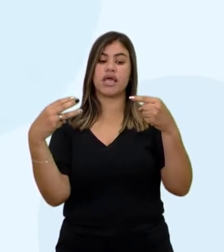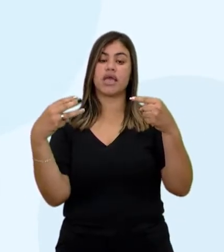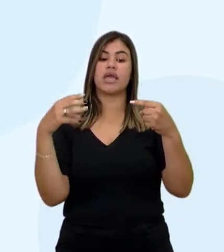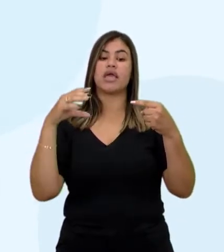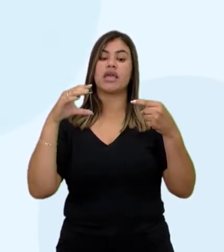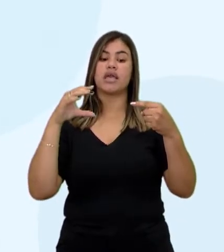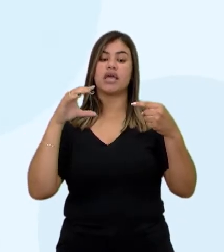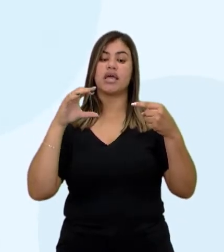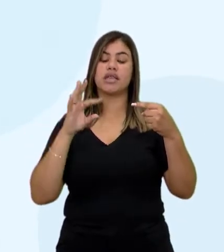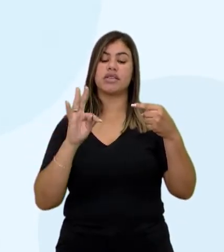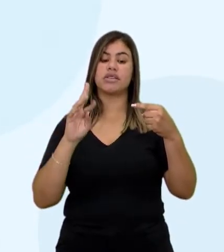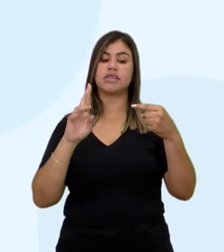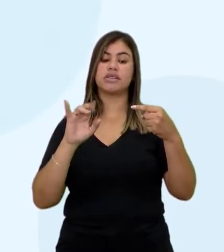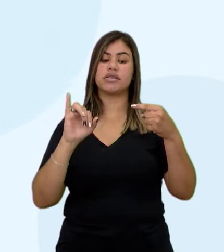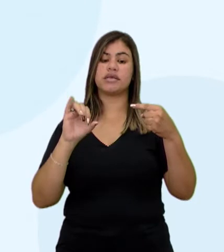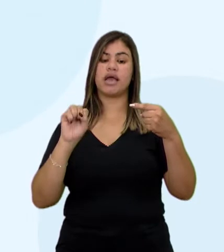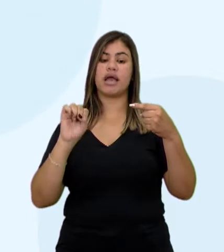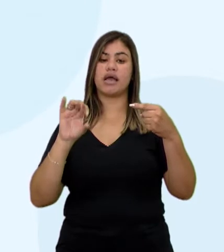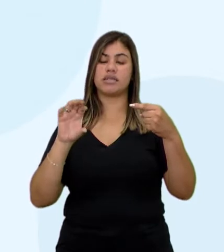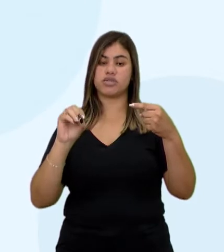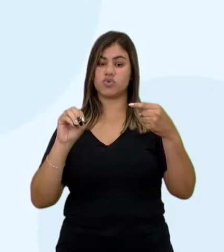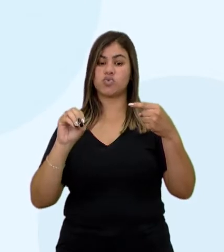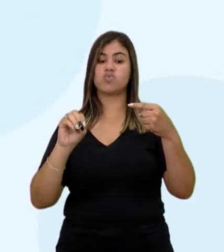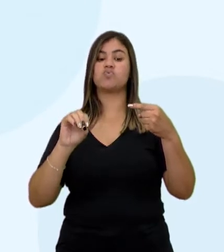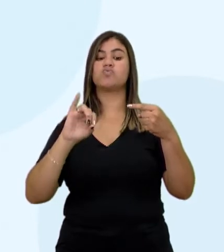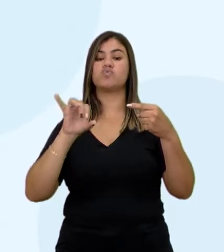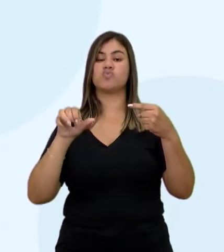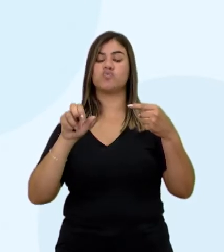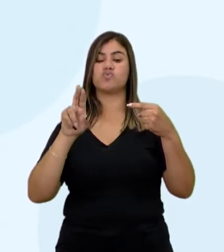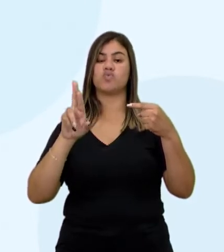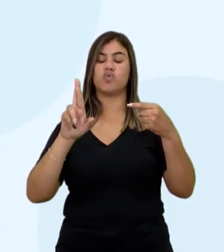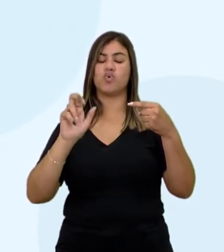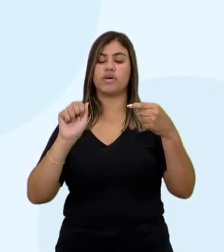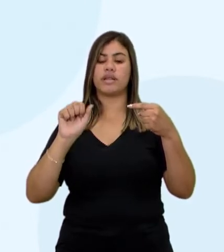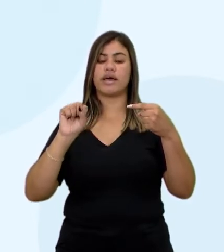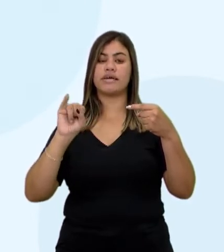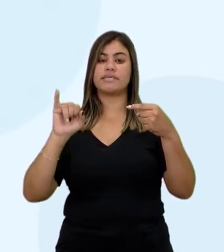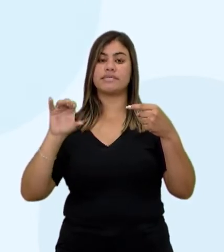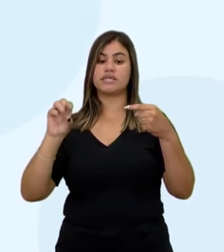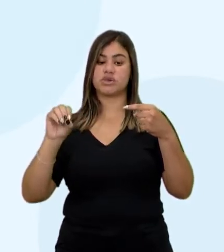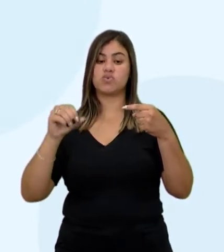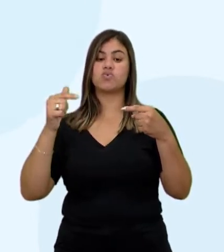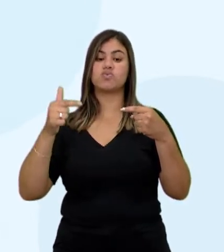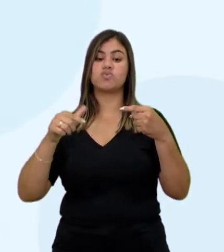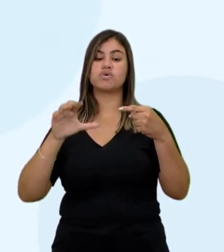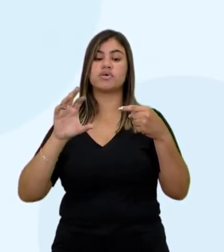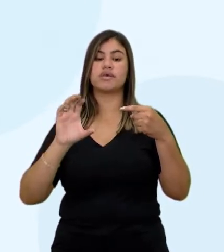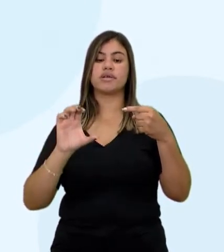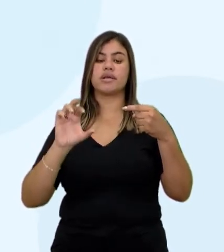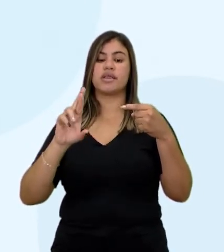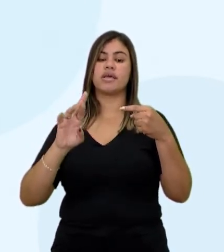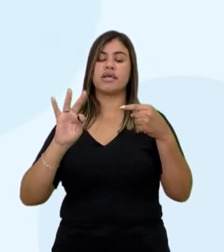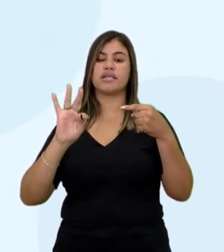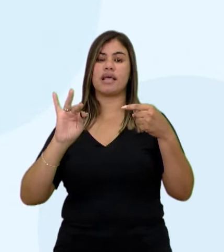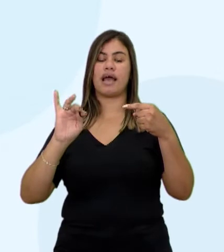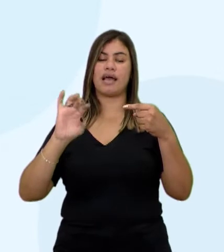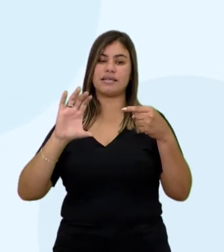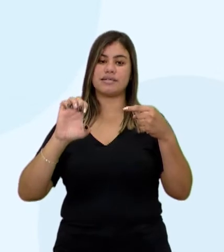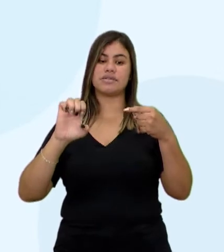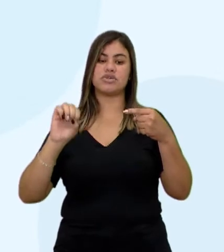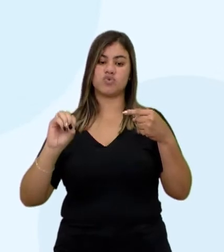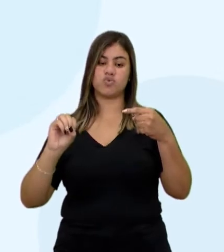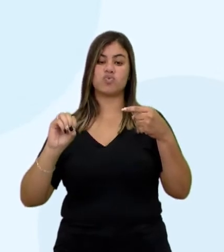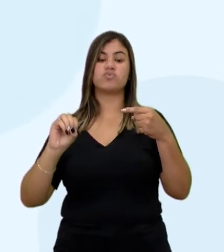a ver com os dinossauros, né? Então no Triássico aparecem aí os primeiros amonites, né? Aí